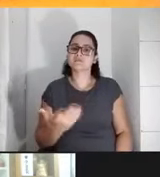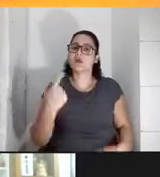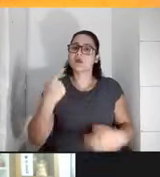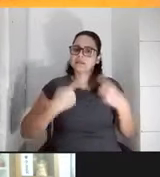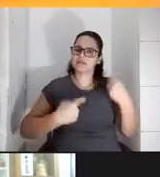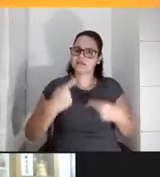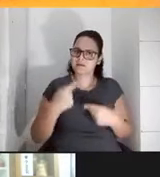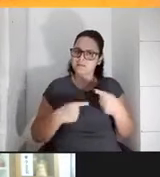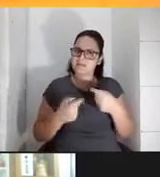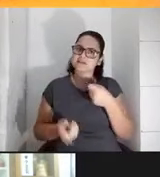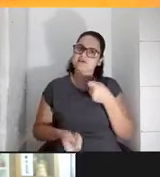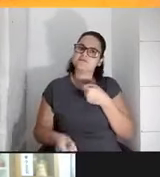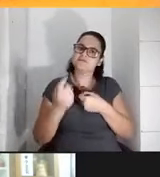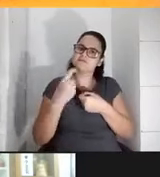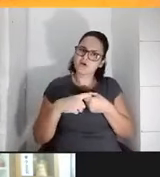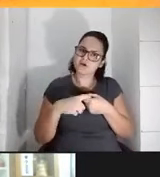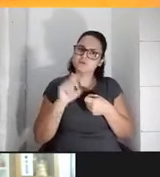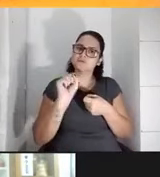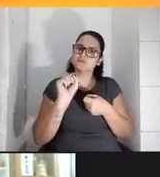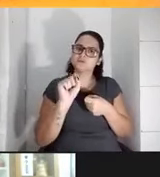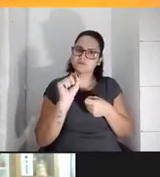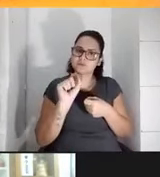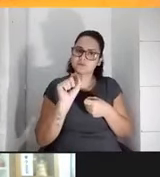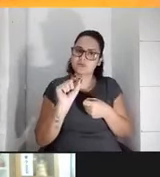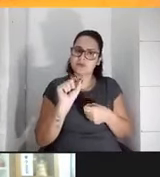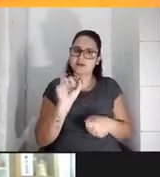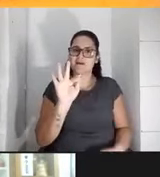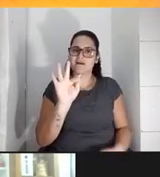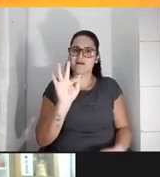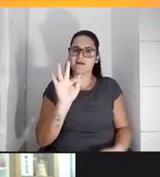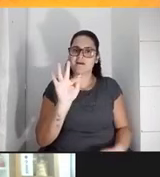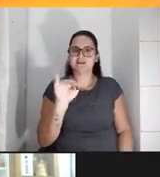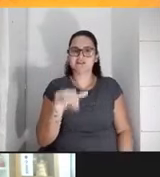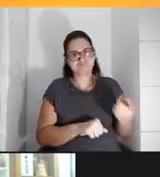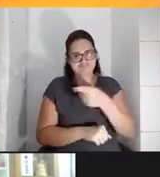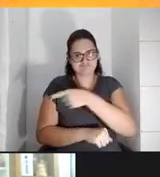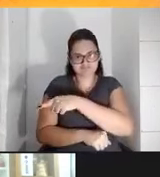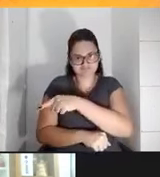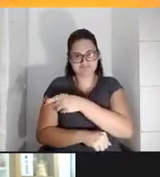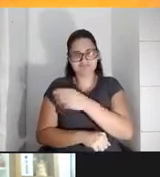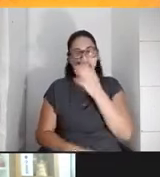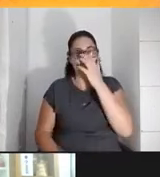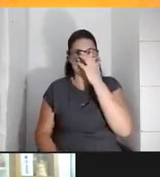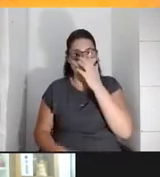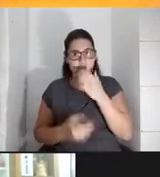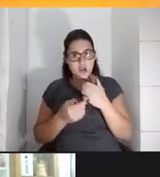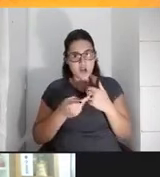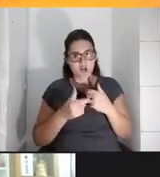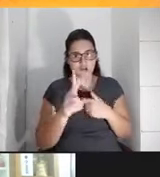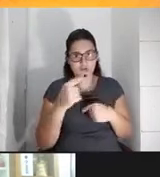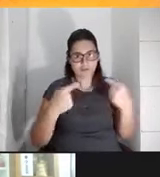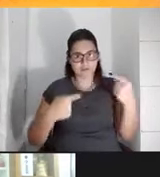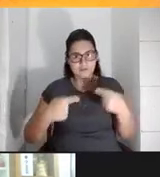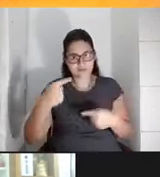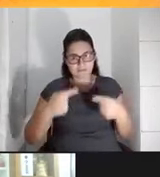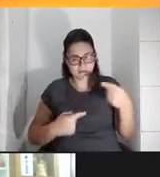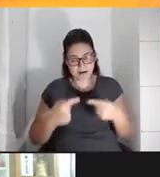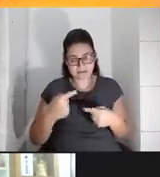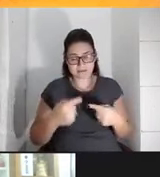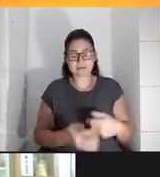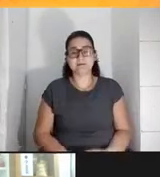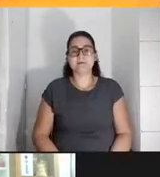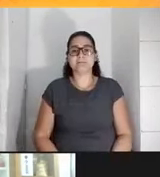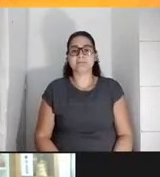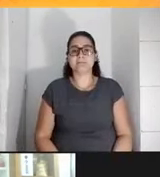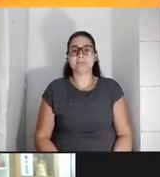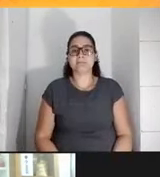à tona. A Fátima, já que estou passando a bola para ela aqui agora, na continuidade do debate, sempre teve